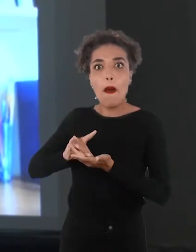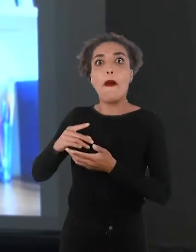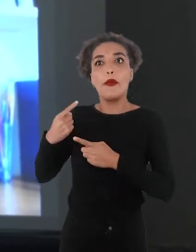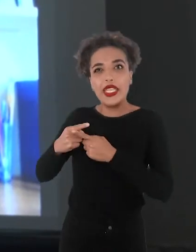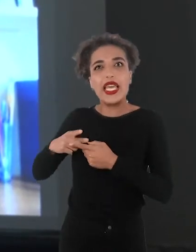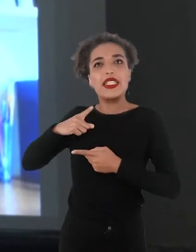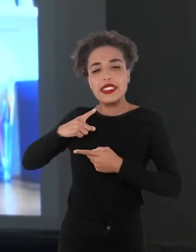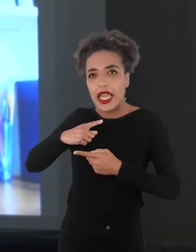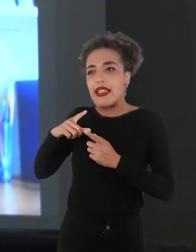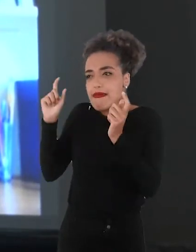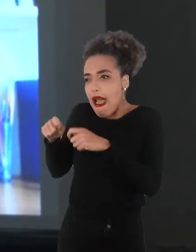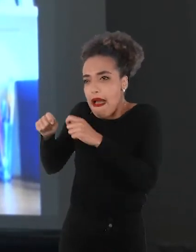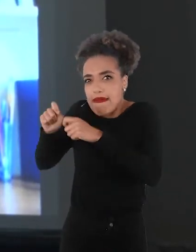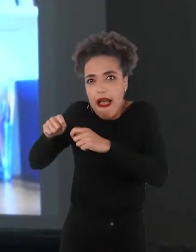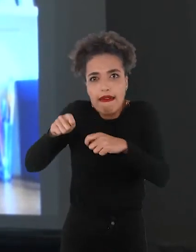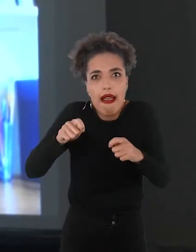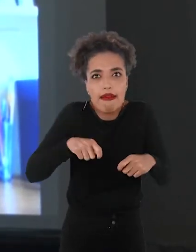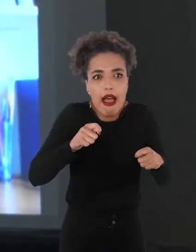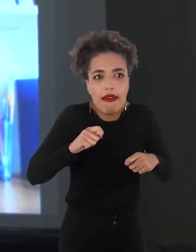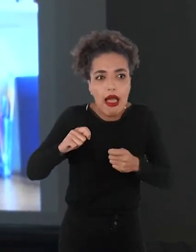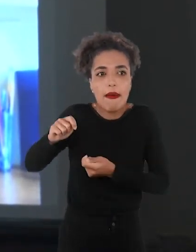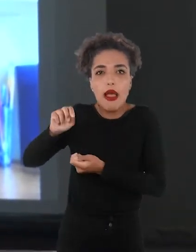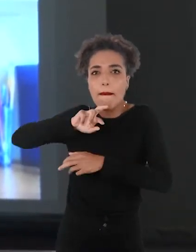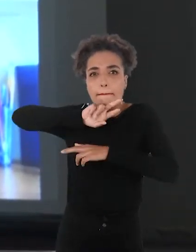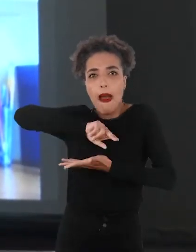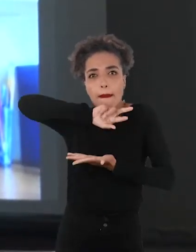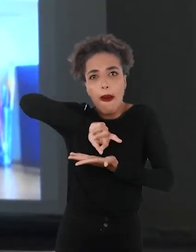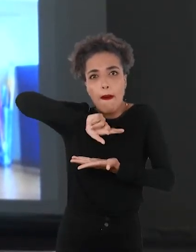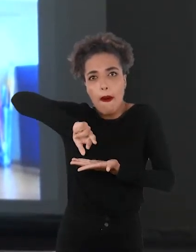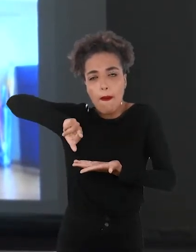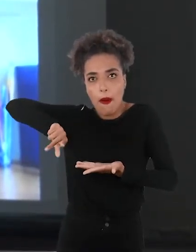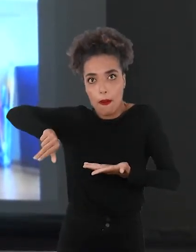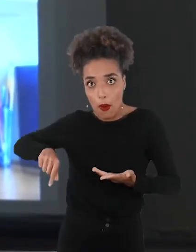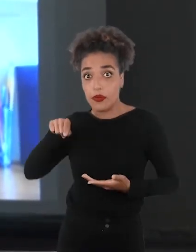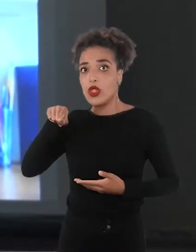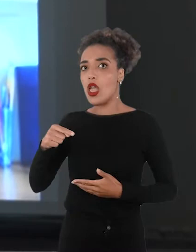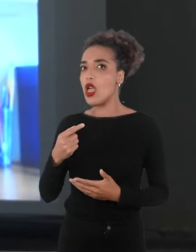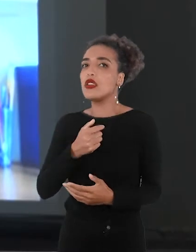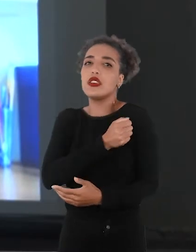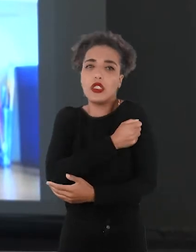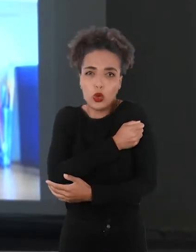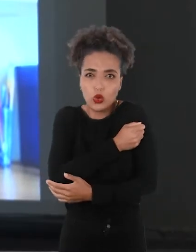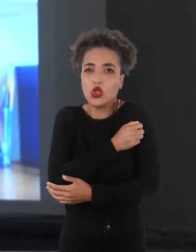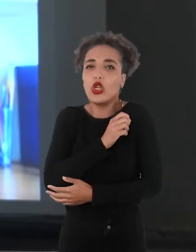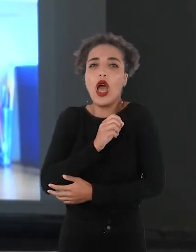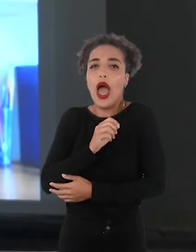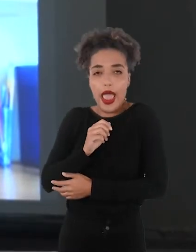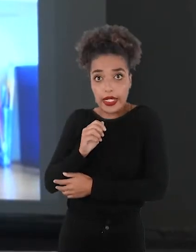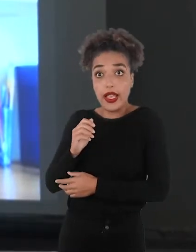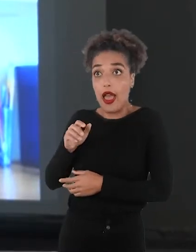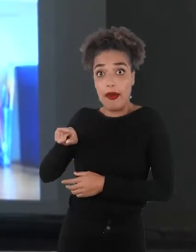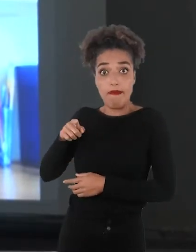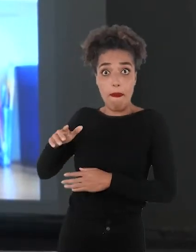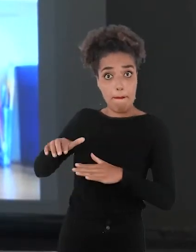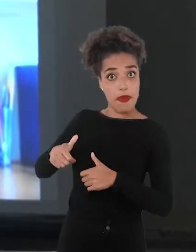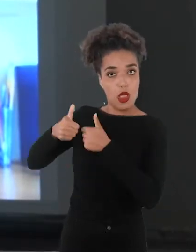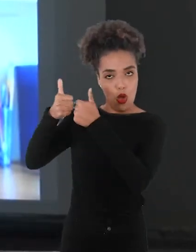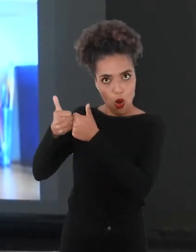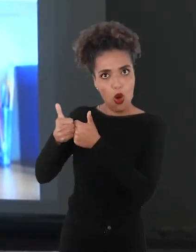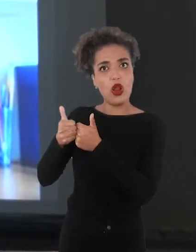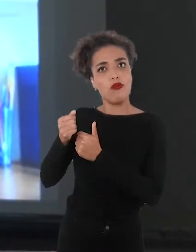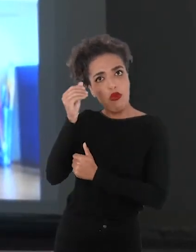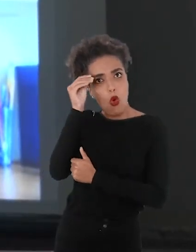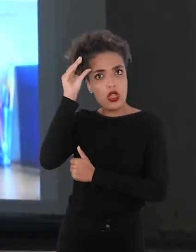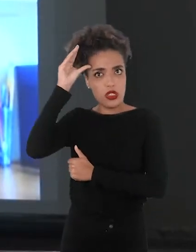de possibilidades. Esses estudantes, eles não apenas melhoram e diversificam os